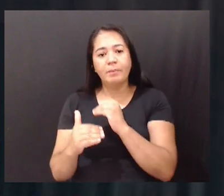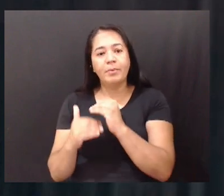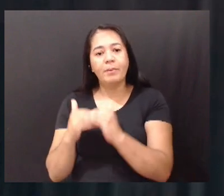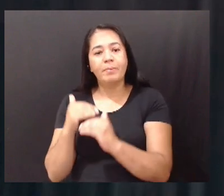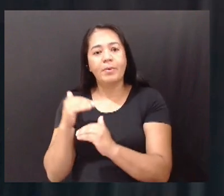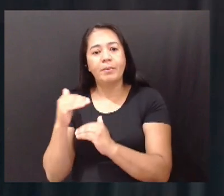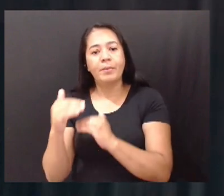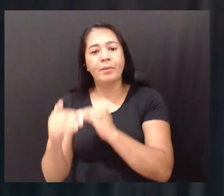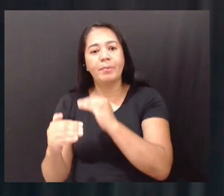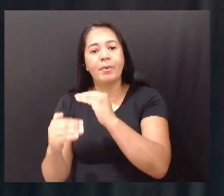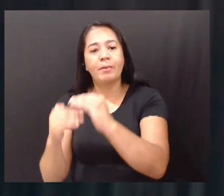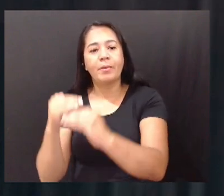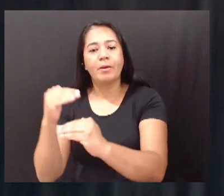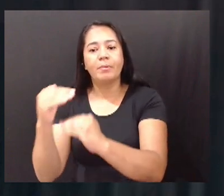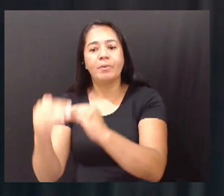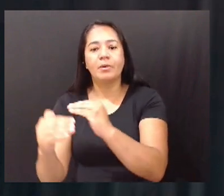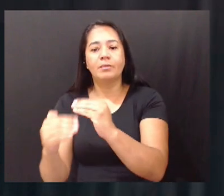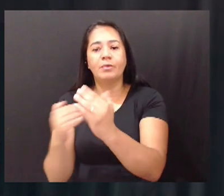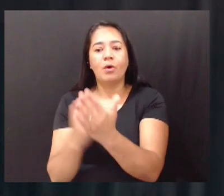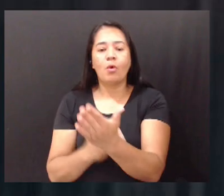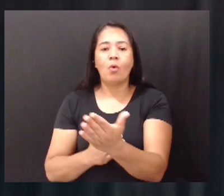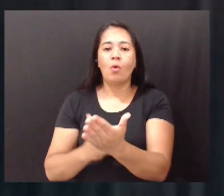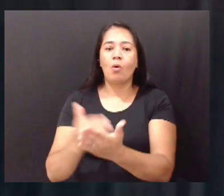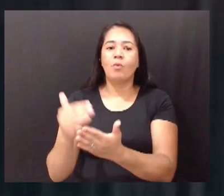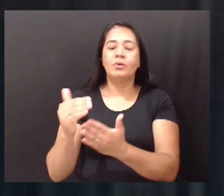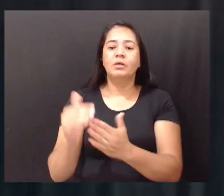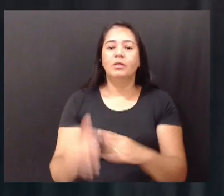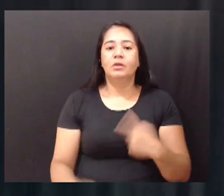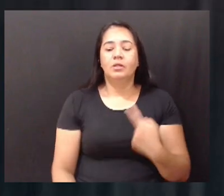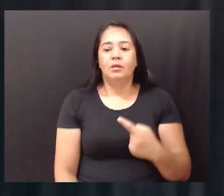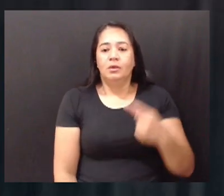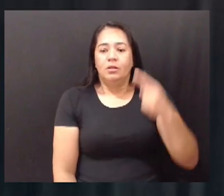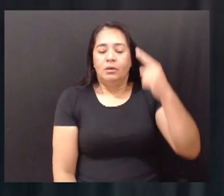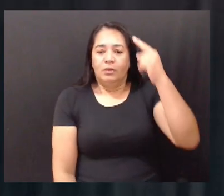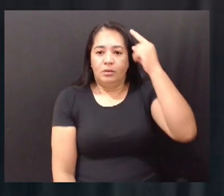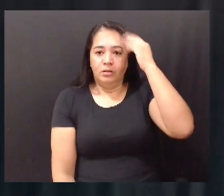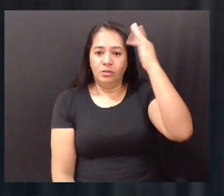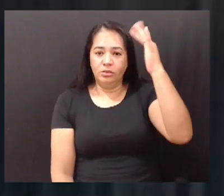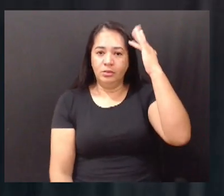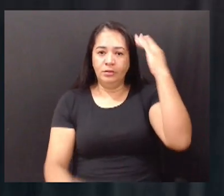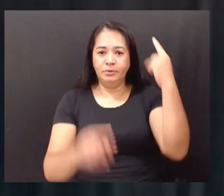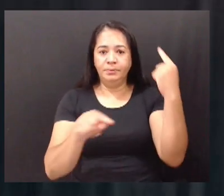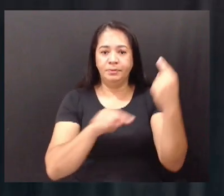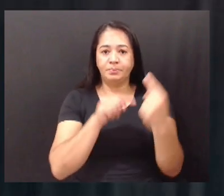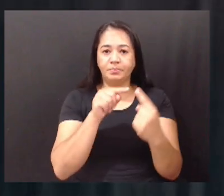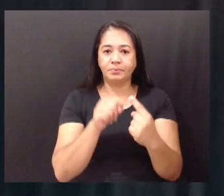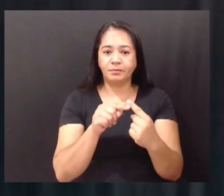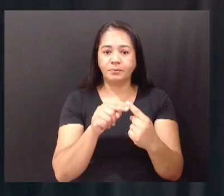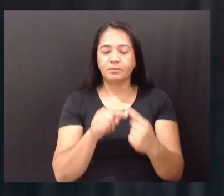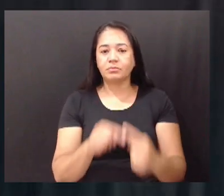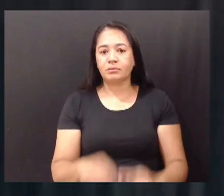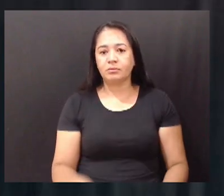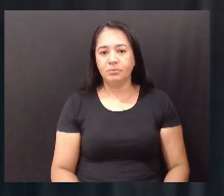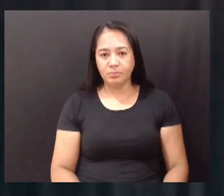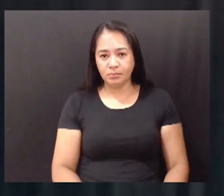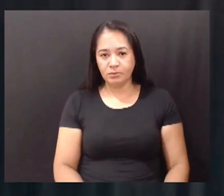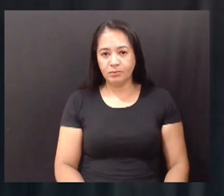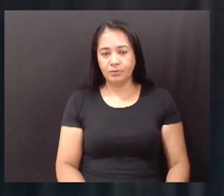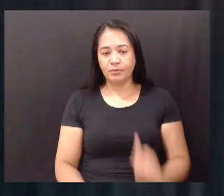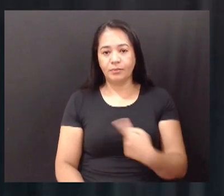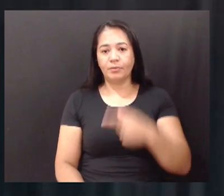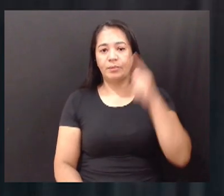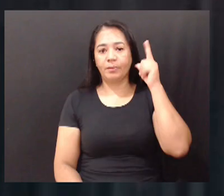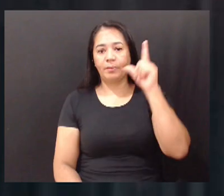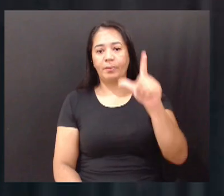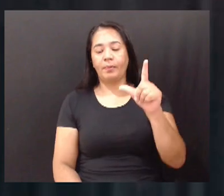que um grande começo é a gente pensar em metas que sejam factíveis, então que a gente consiga fazer, nem